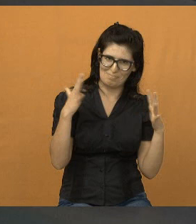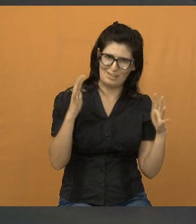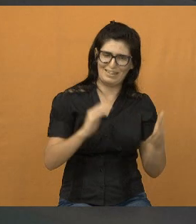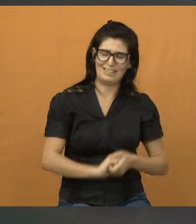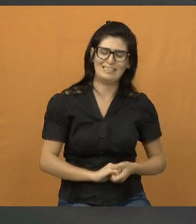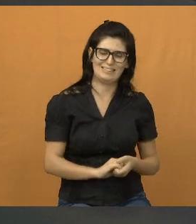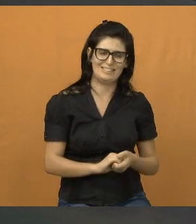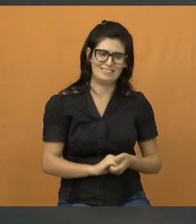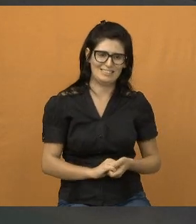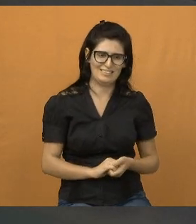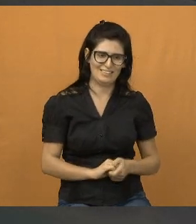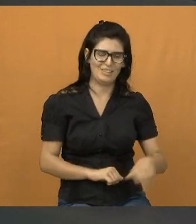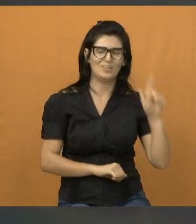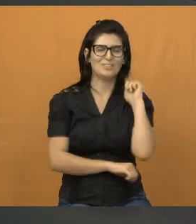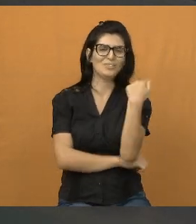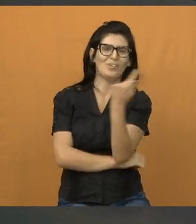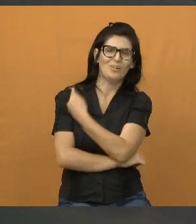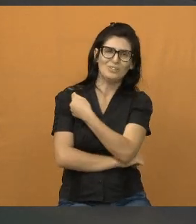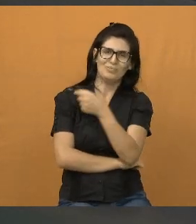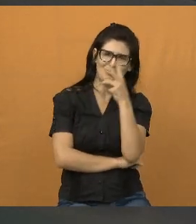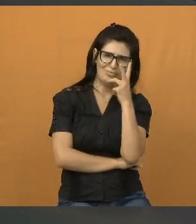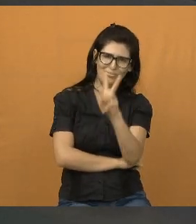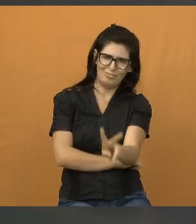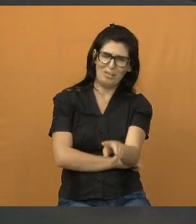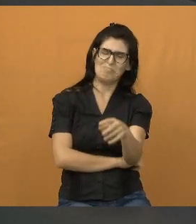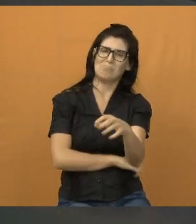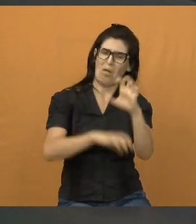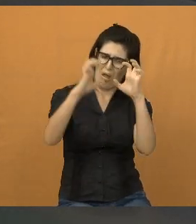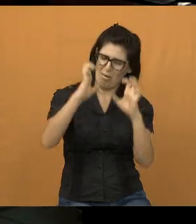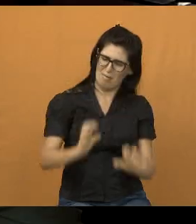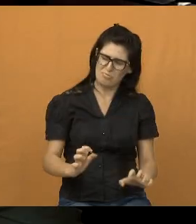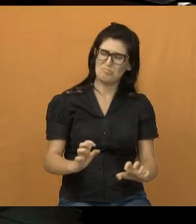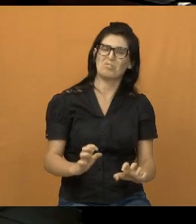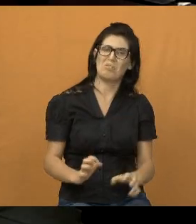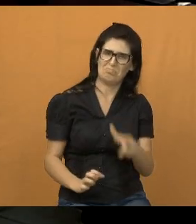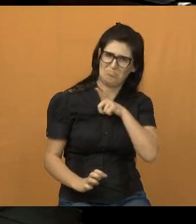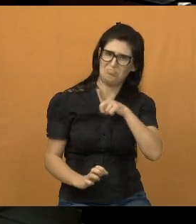atuação. A gente vê seriedade no trabalho de todos vocês.